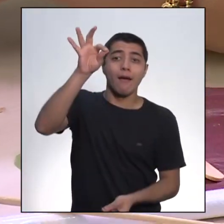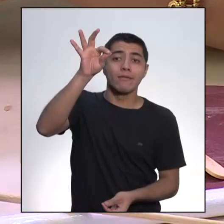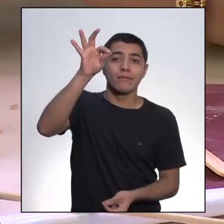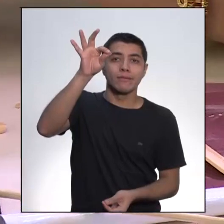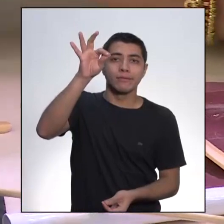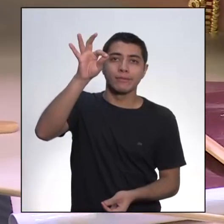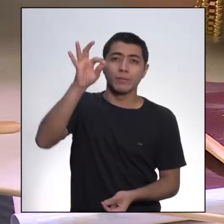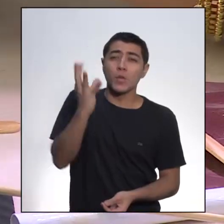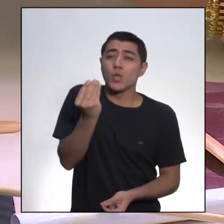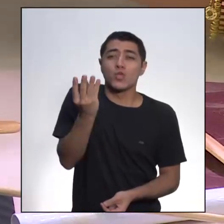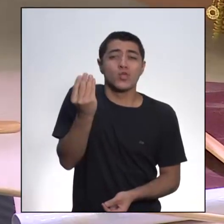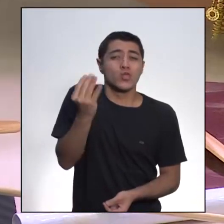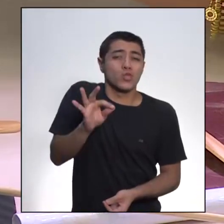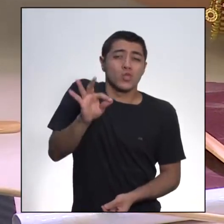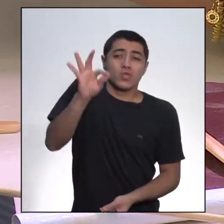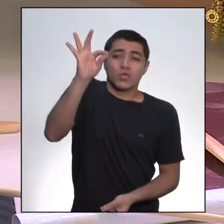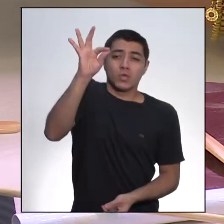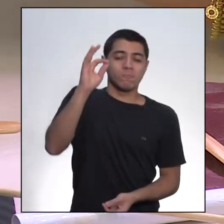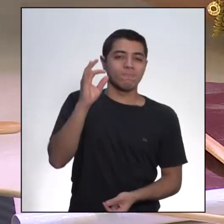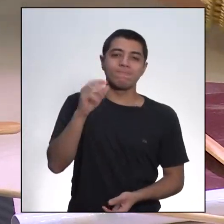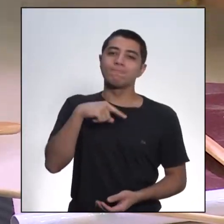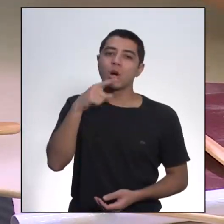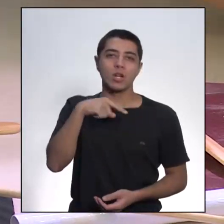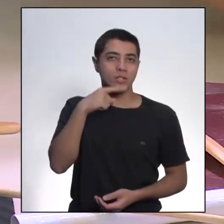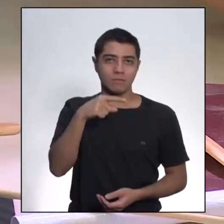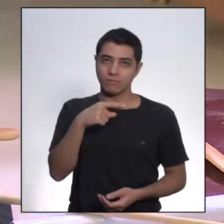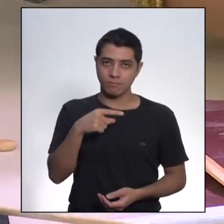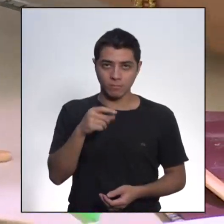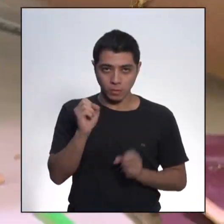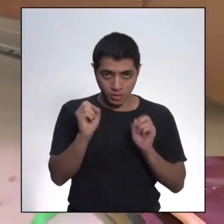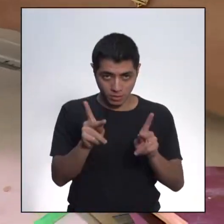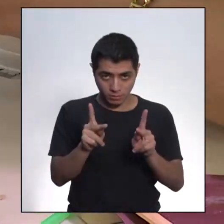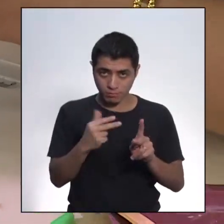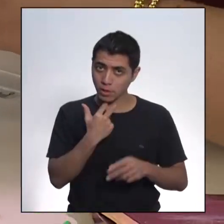passar por baixo. E esse vãozinho que a gente deixou aqui,